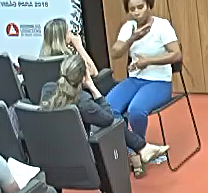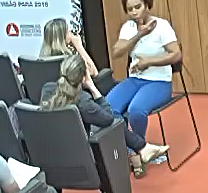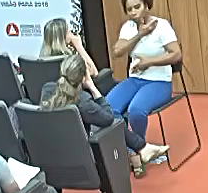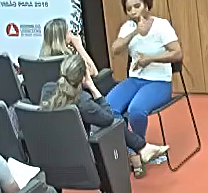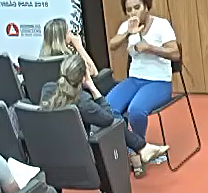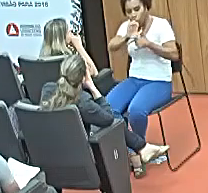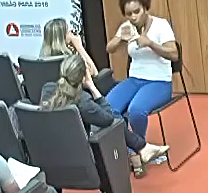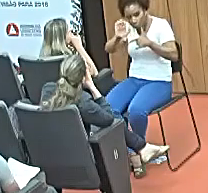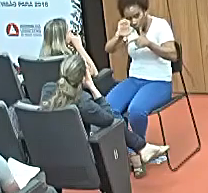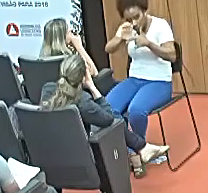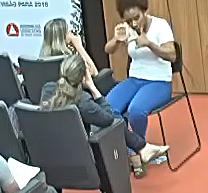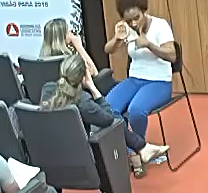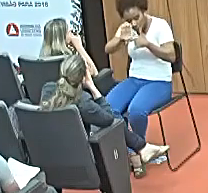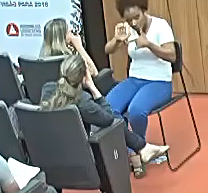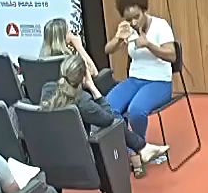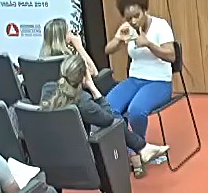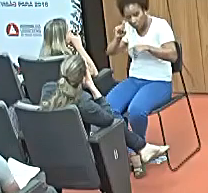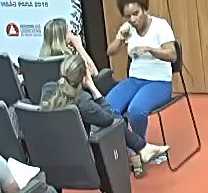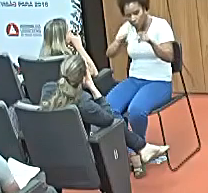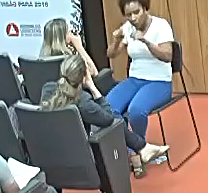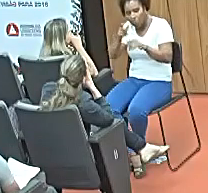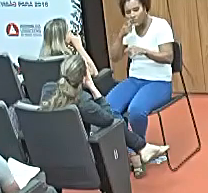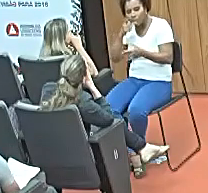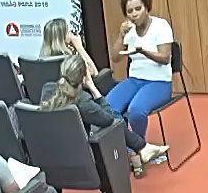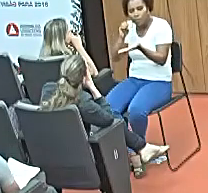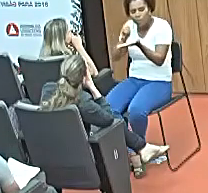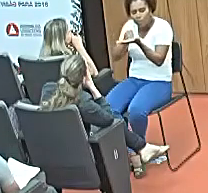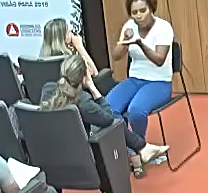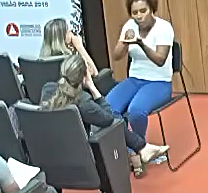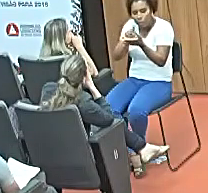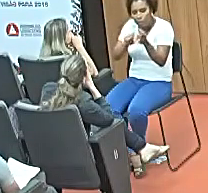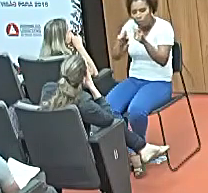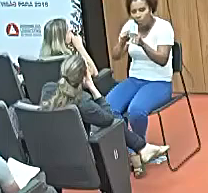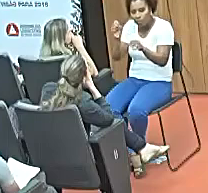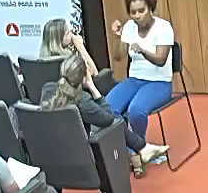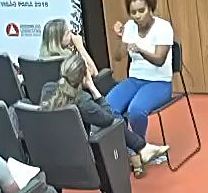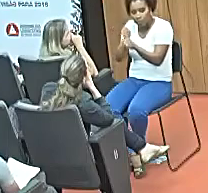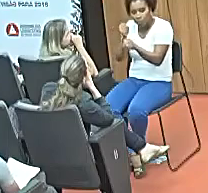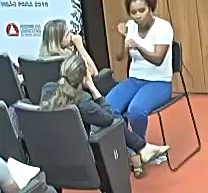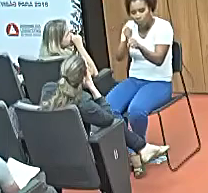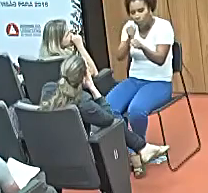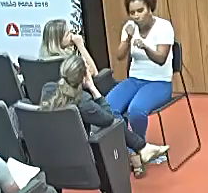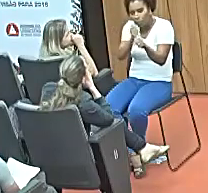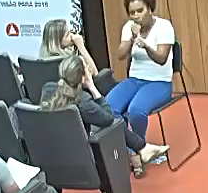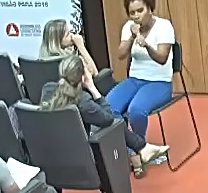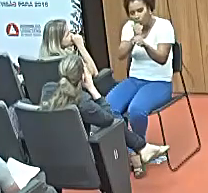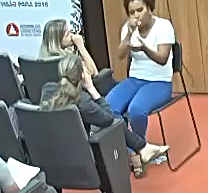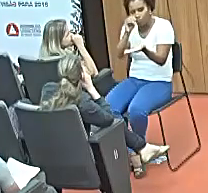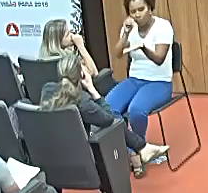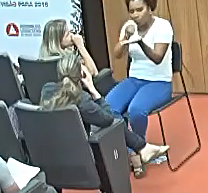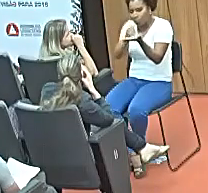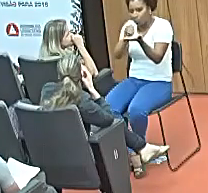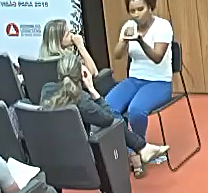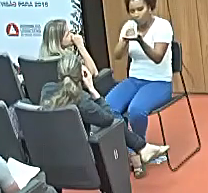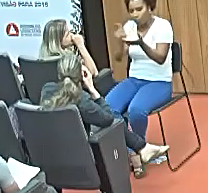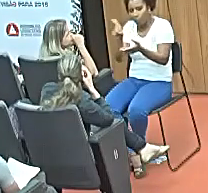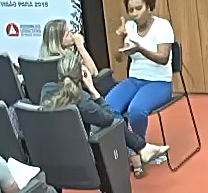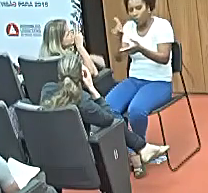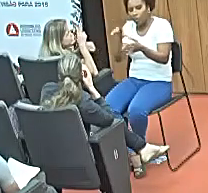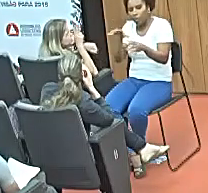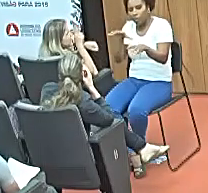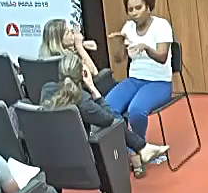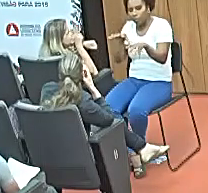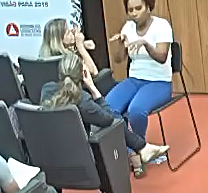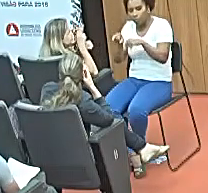das obras públicas que temos visto o passivo muito grande de obras que não que já estão concluídas ou mesmo em andamento e na